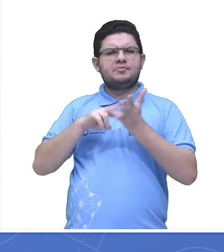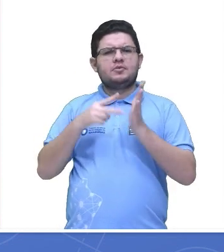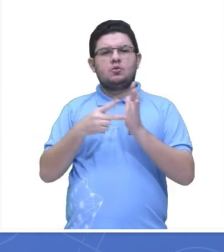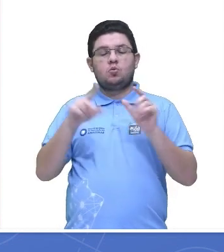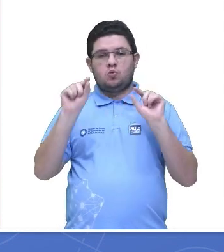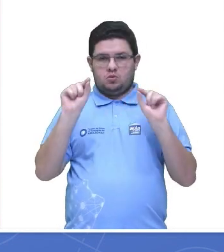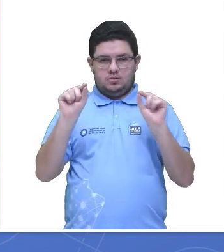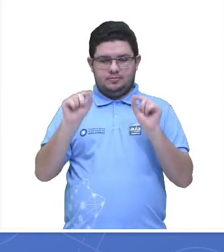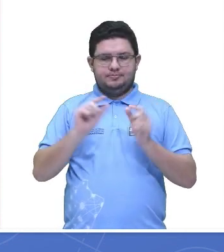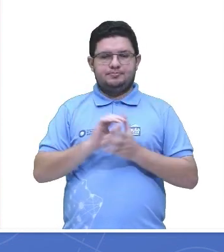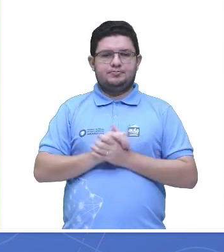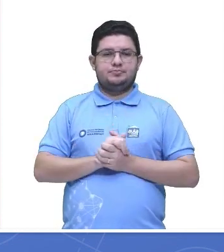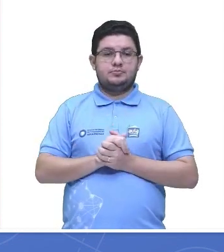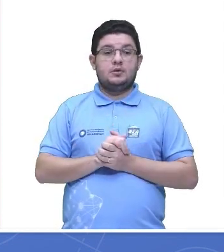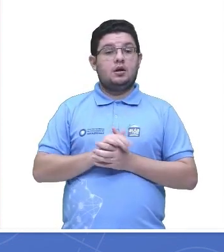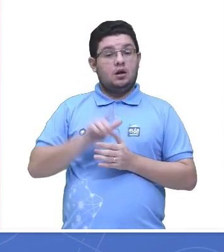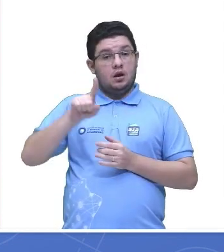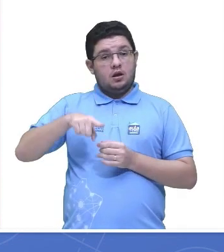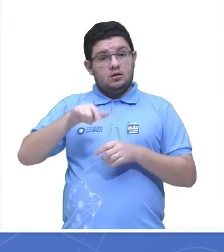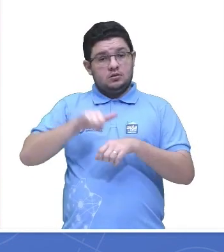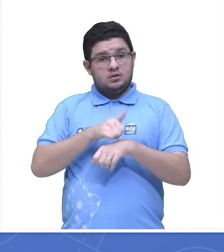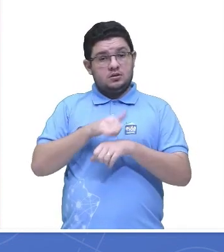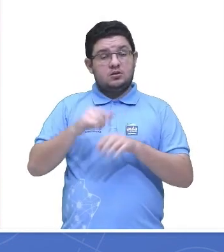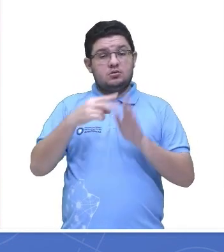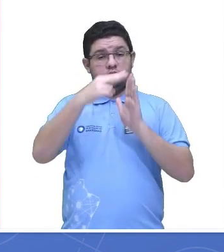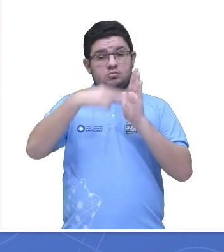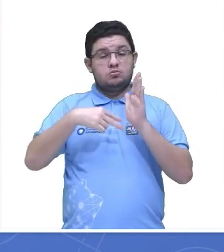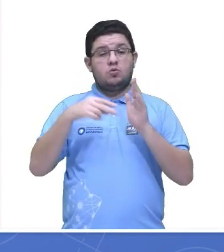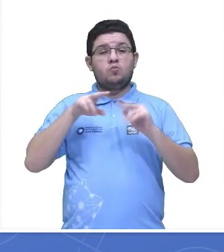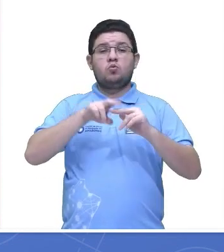cai bem nessa ideia de estratégia de leitura pelo seguinte.